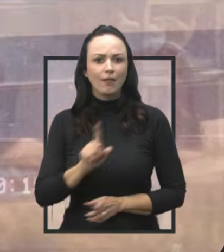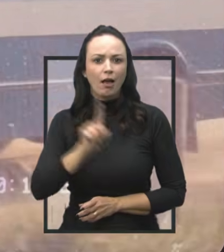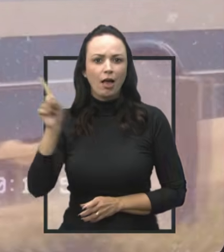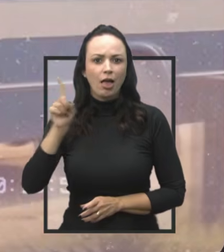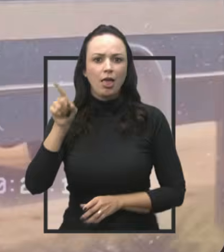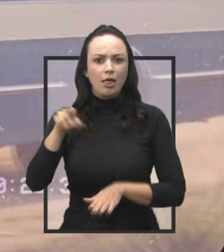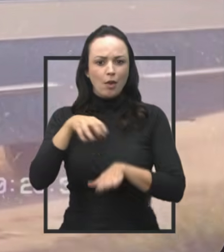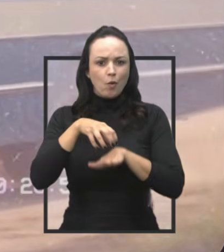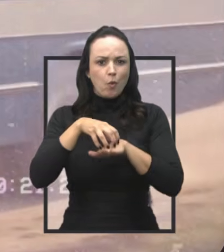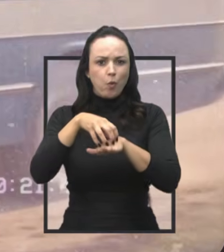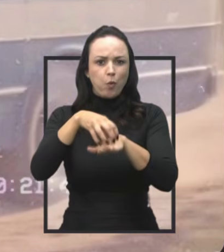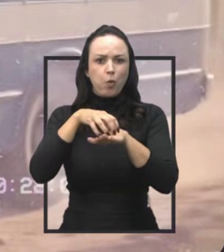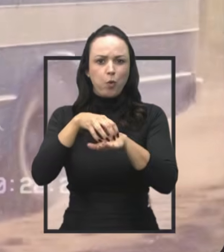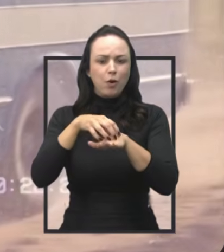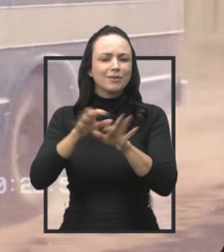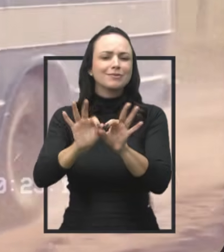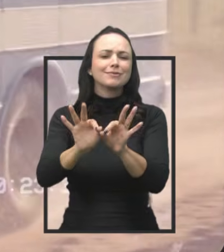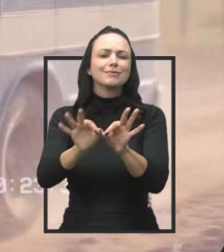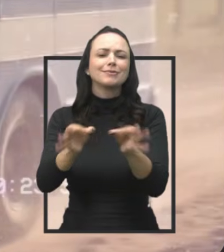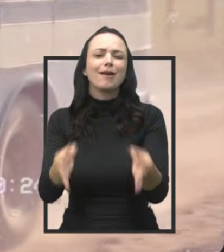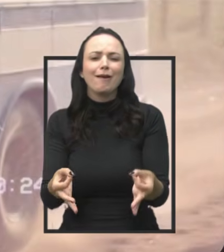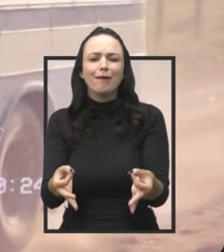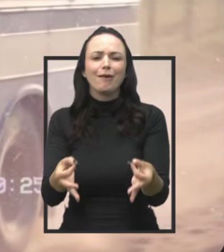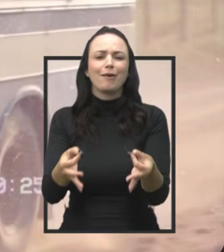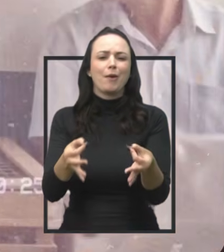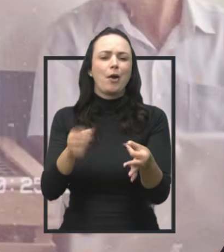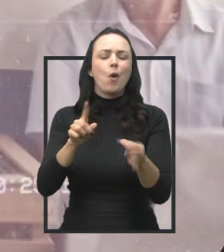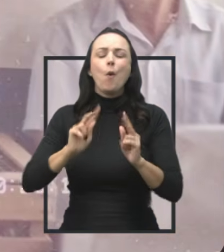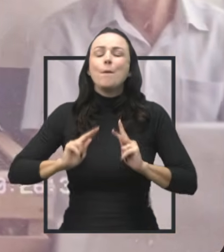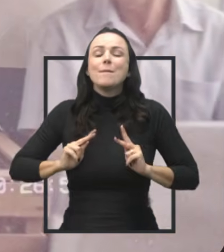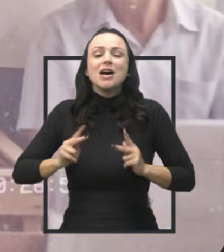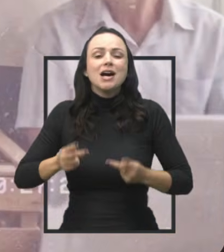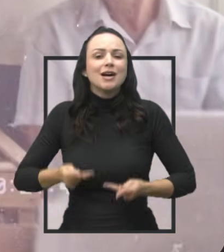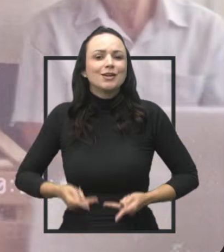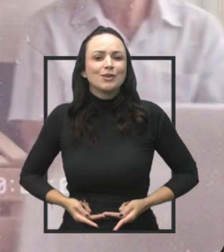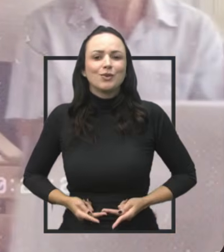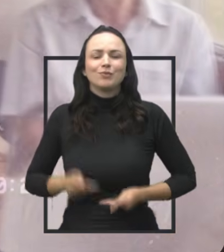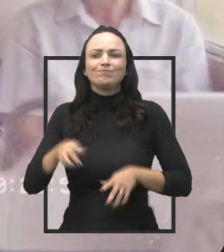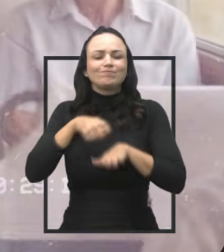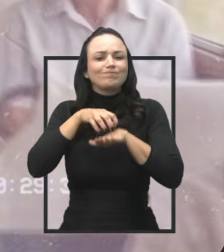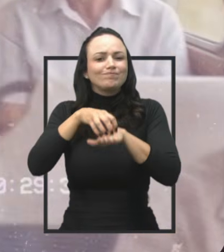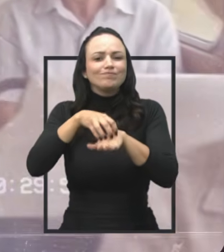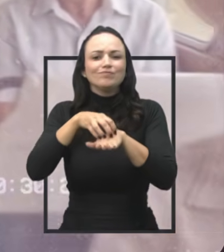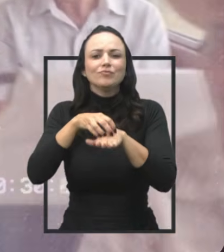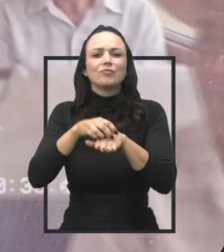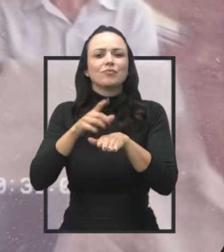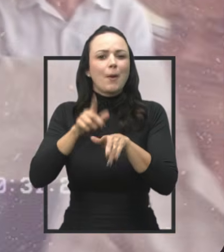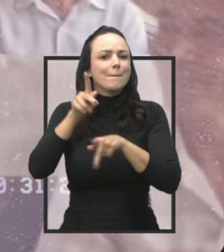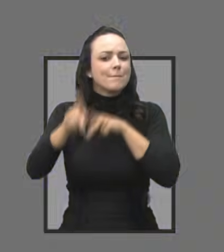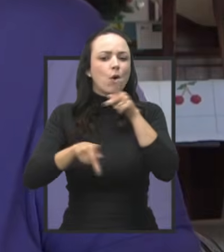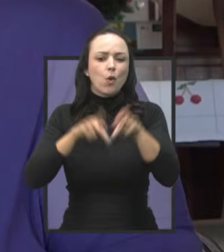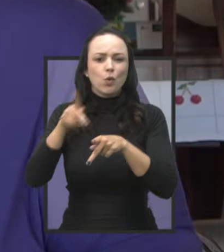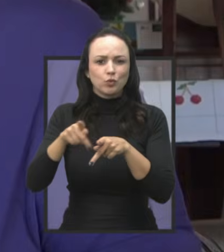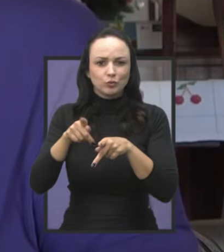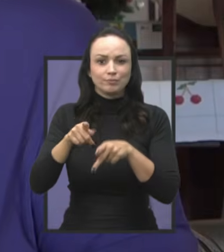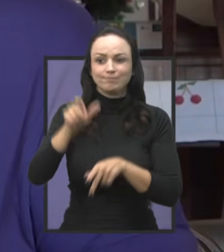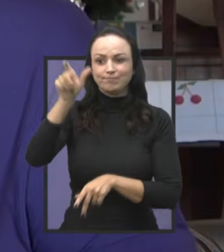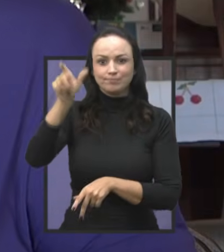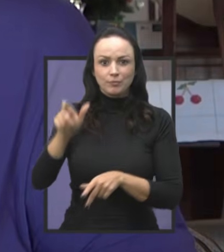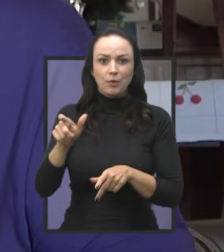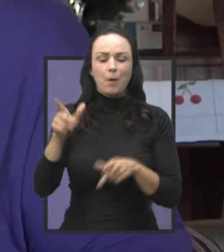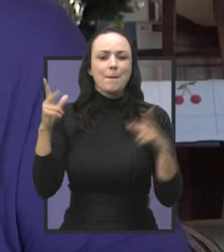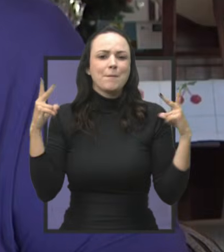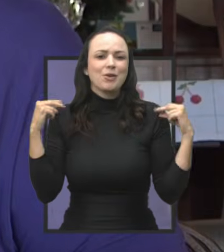Ele era um transporte bem coloquial, era um transporte bem humano, era um transporte bem povão. Um